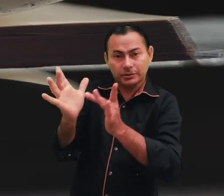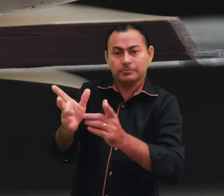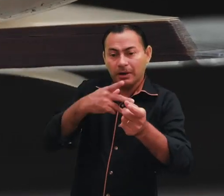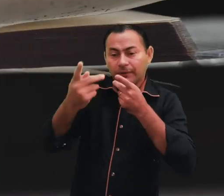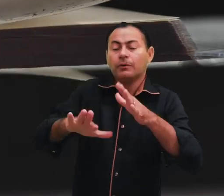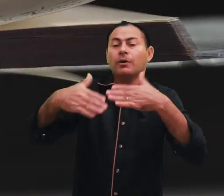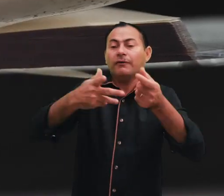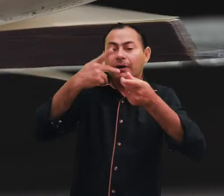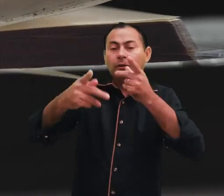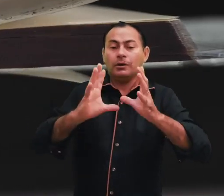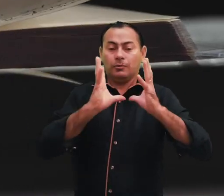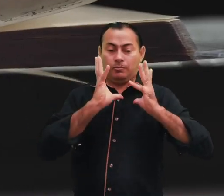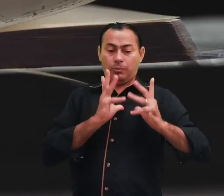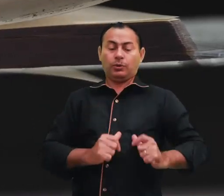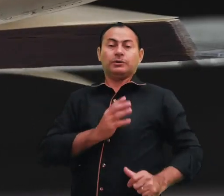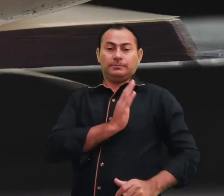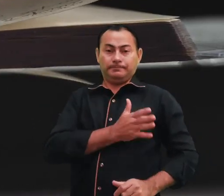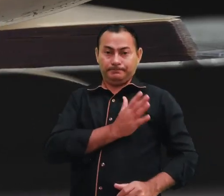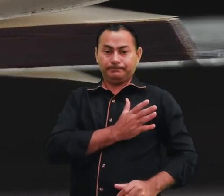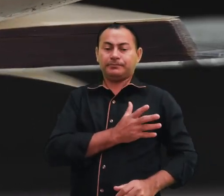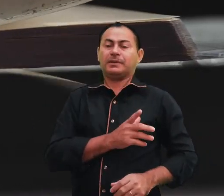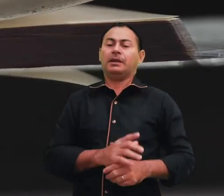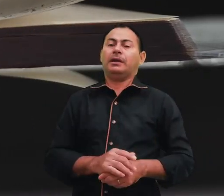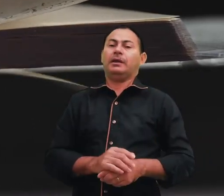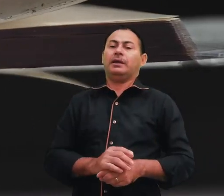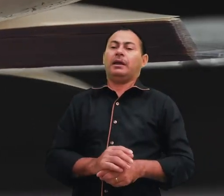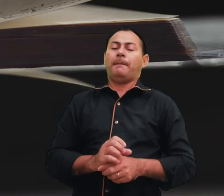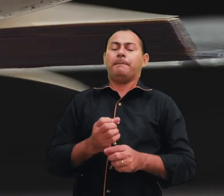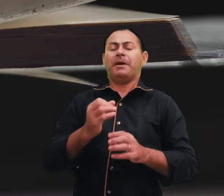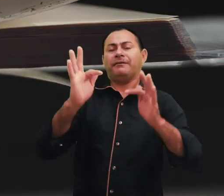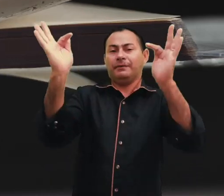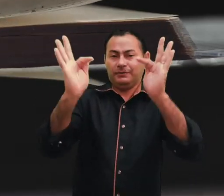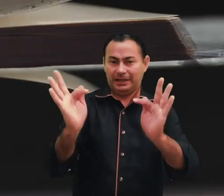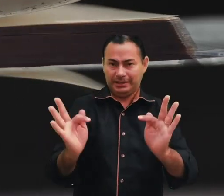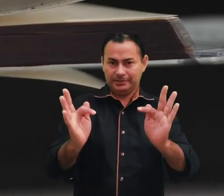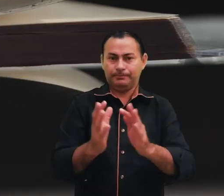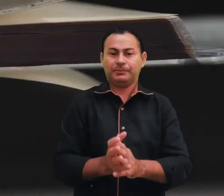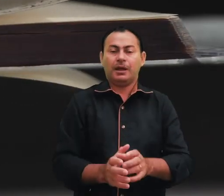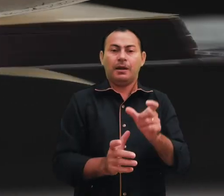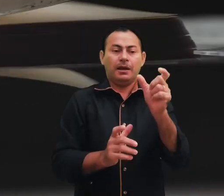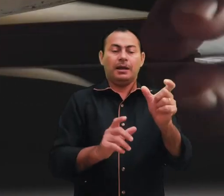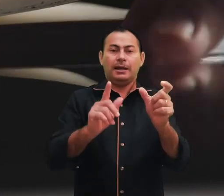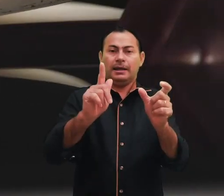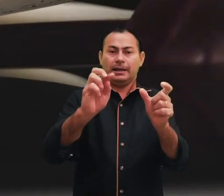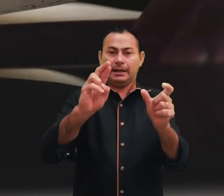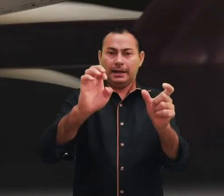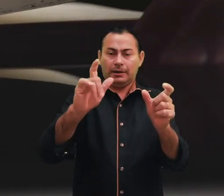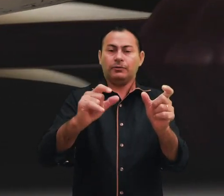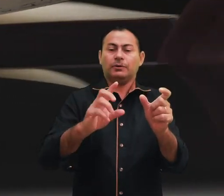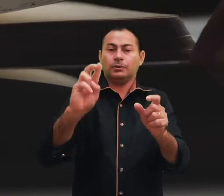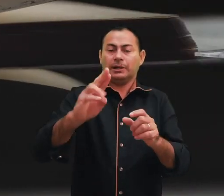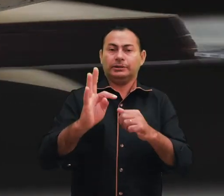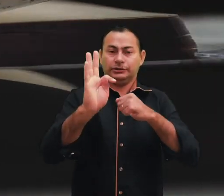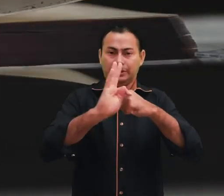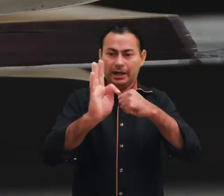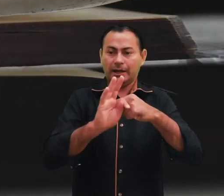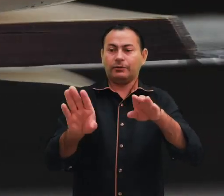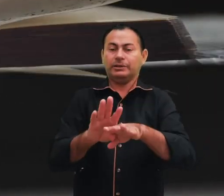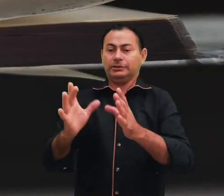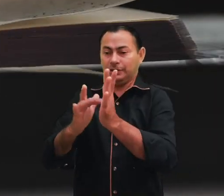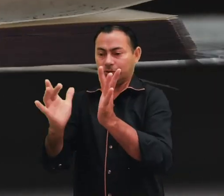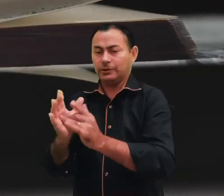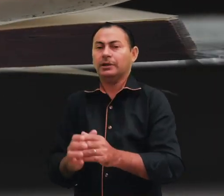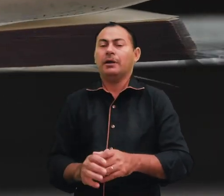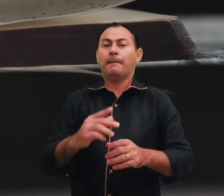Jesus disse quando falou que os puros de coração são bem-aventurados. A palavra grega usada por Tiago e por Jesus para puro